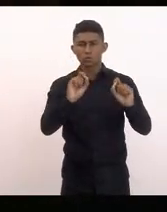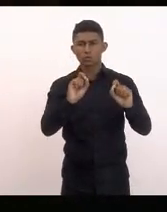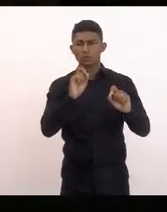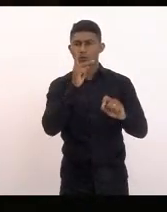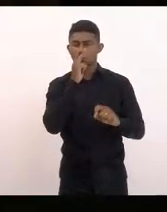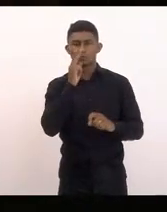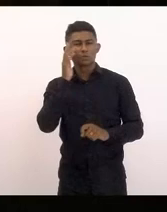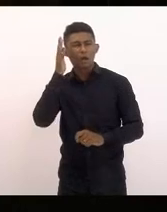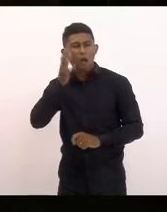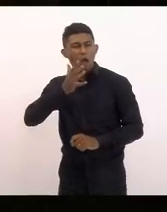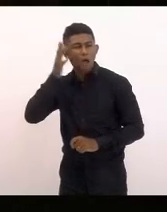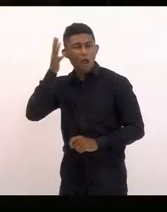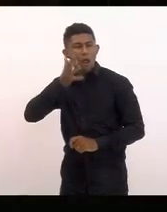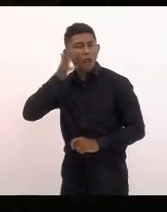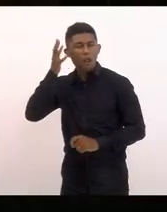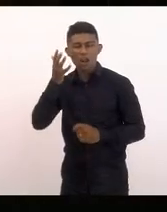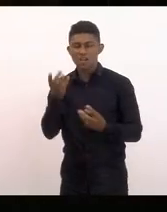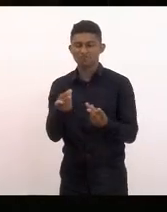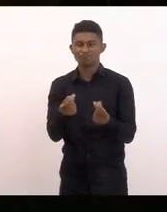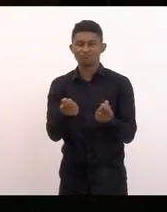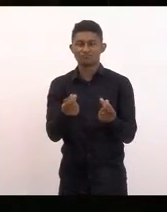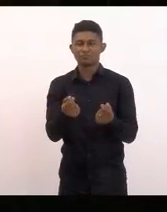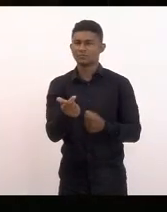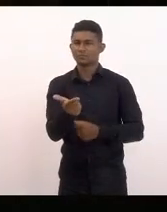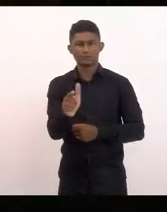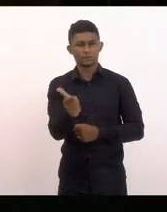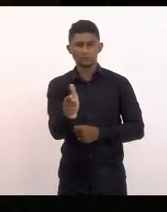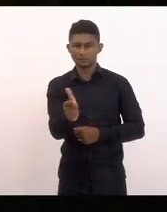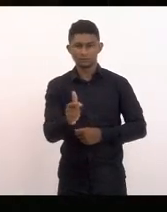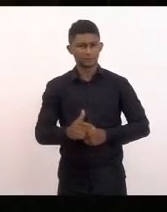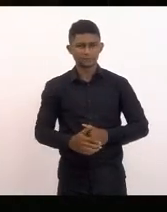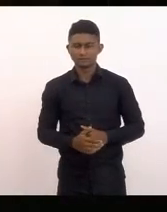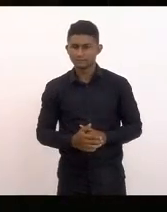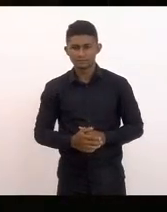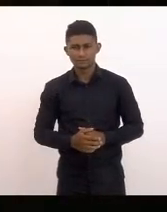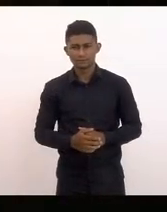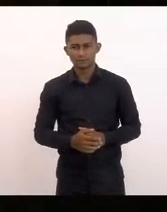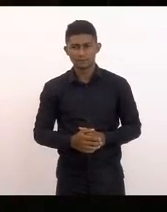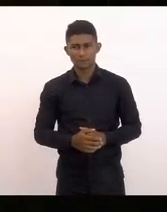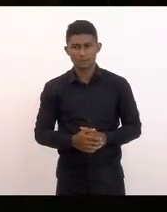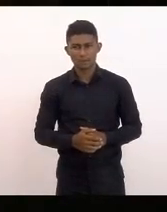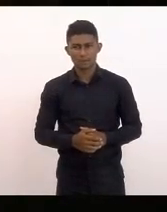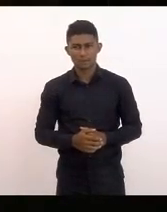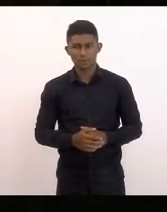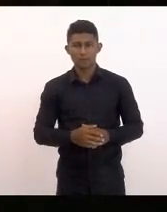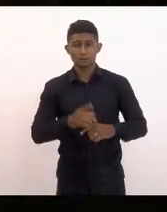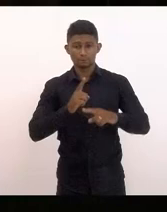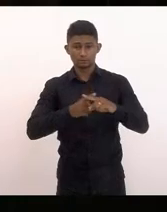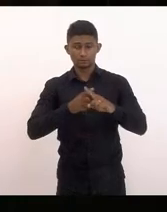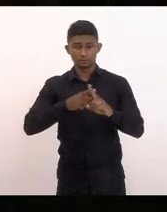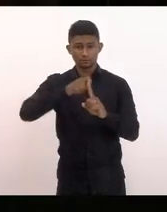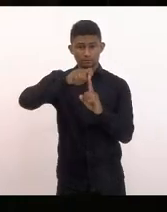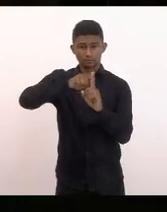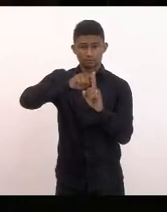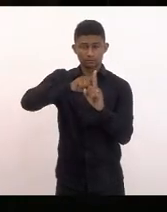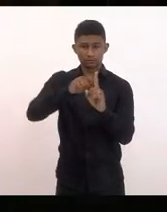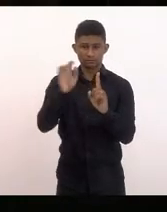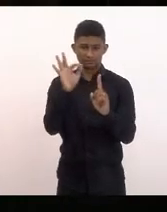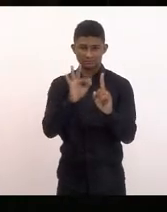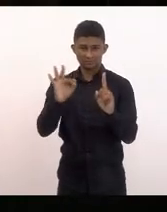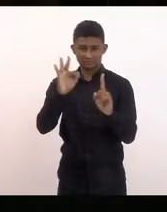vazio. Não há discurso vazio. E não há discurso vazio porque em fevereiro,